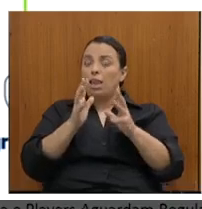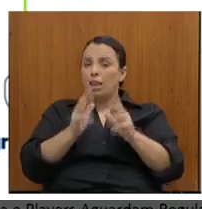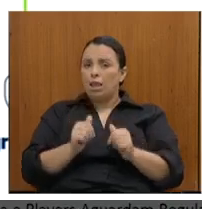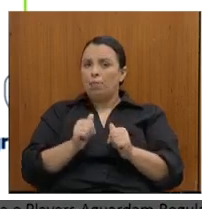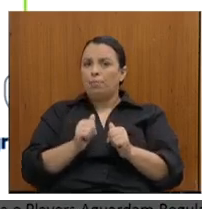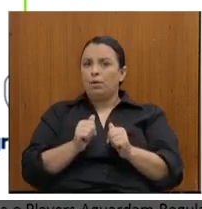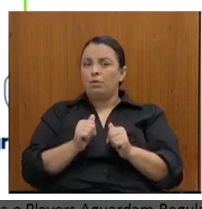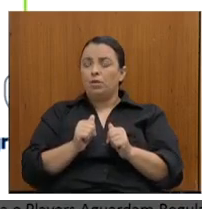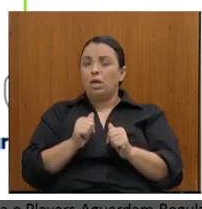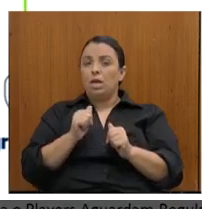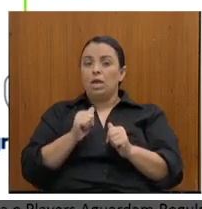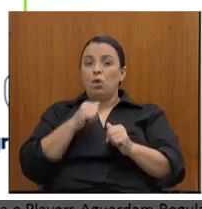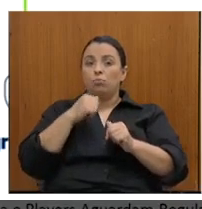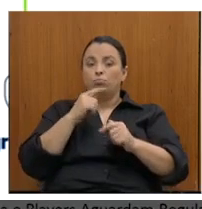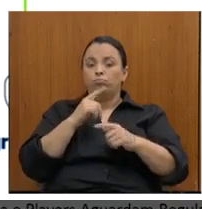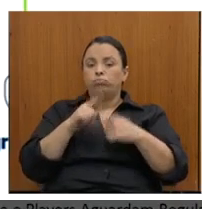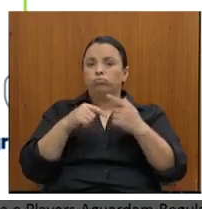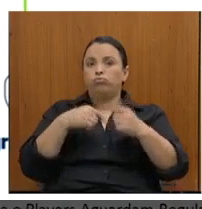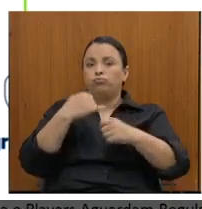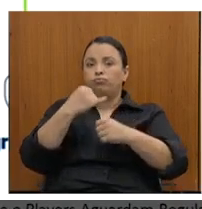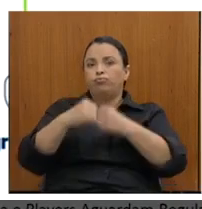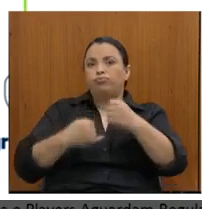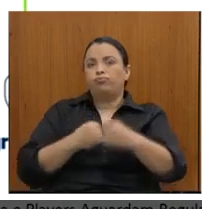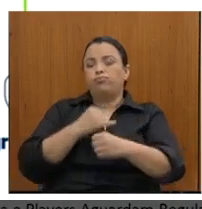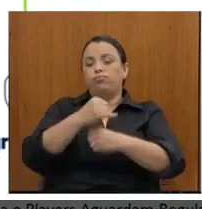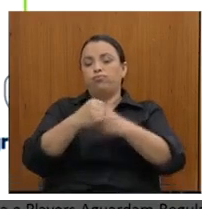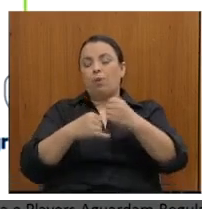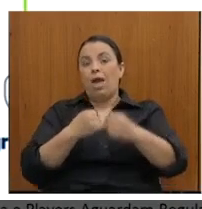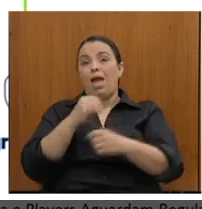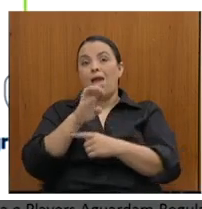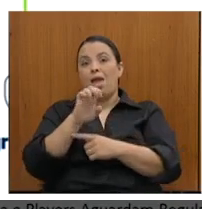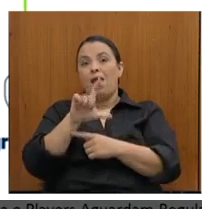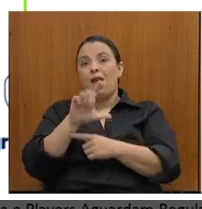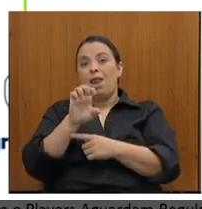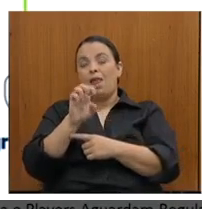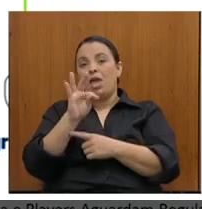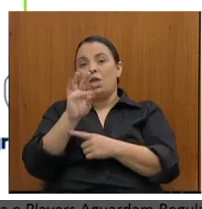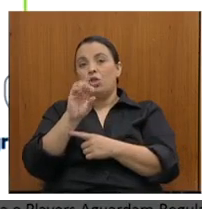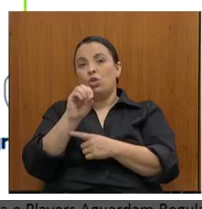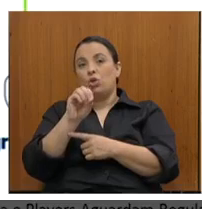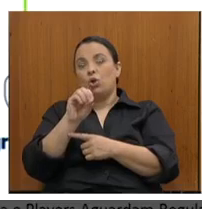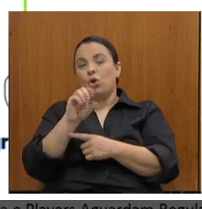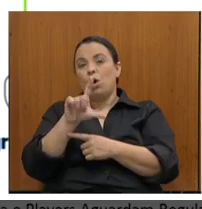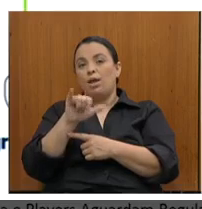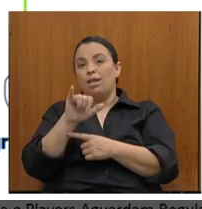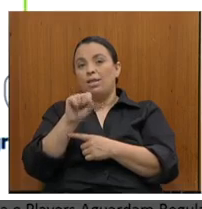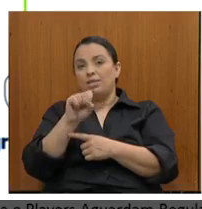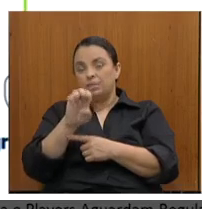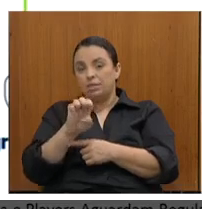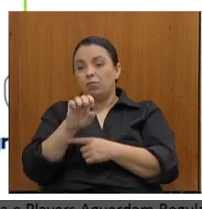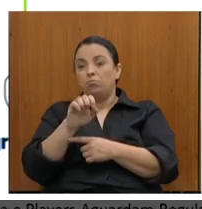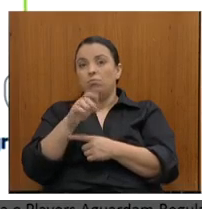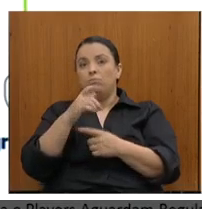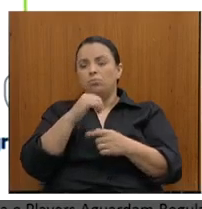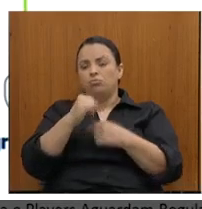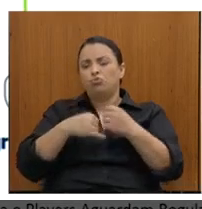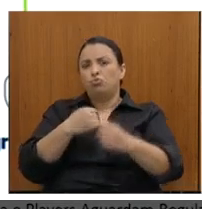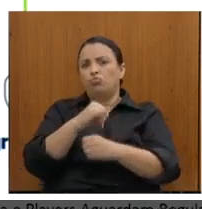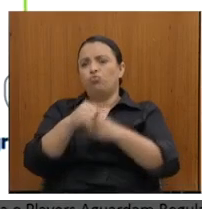produz o hidrogênio até o momento que eletrólito pode ser da água e o outro o outro componente